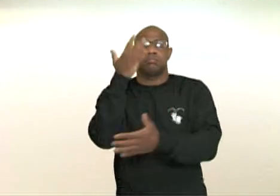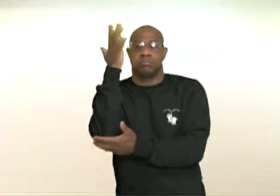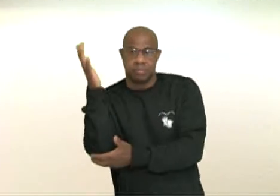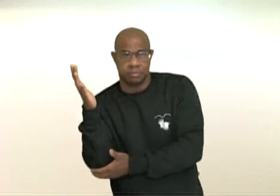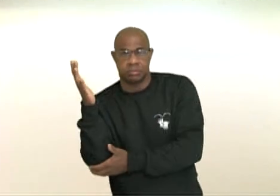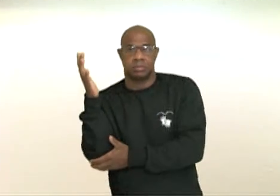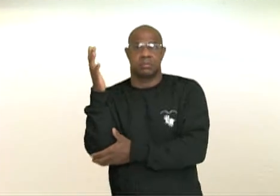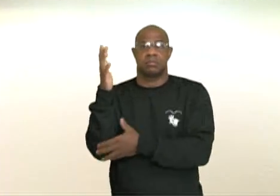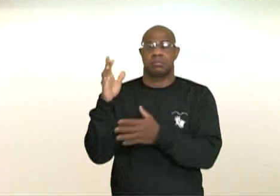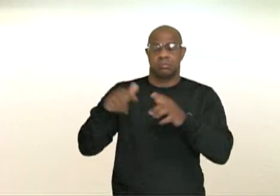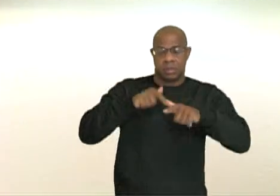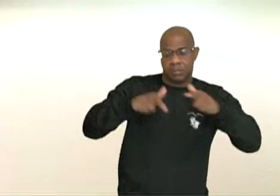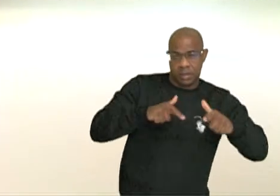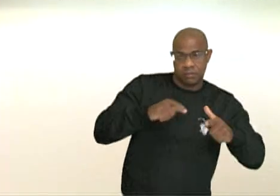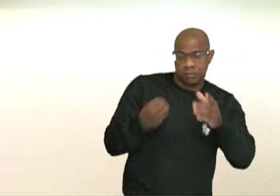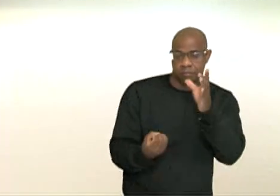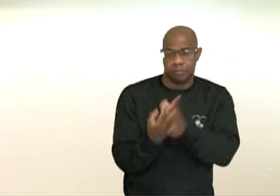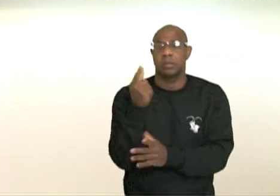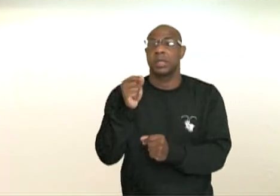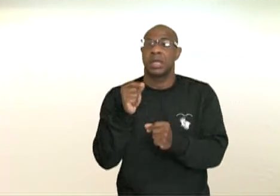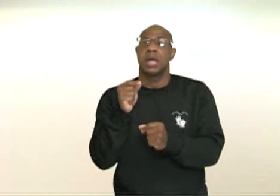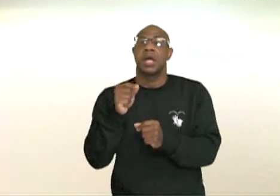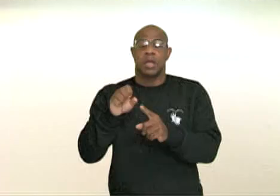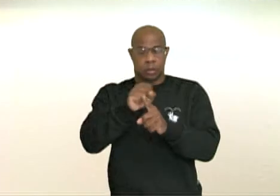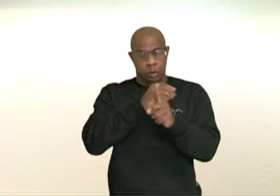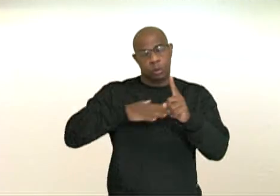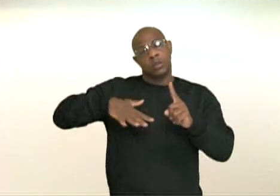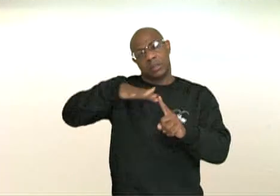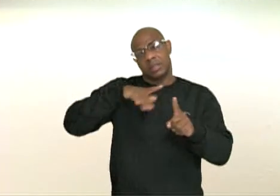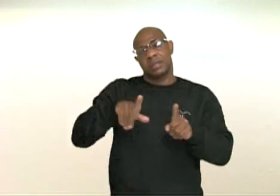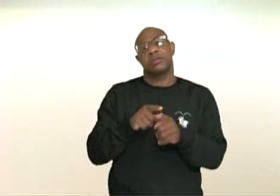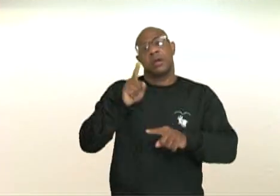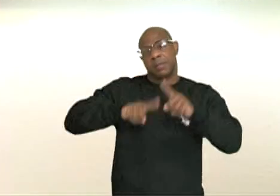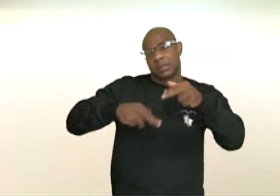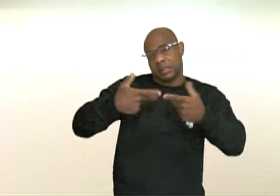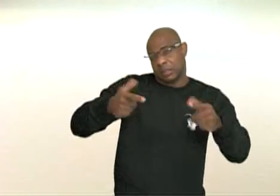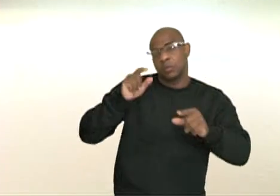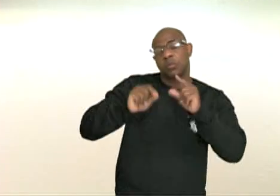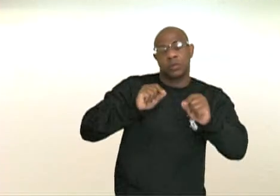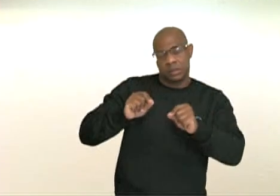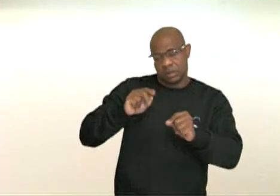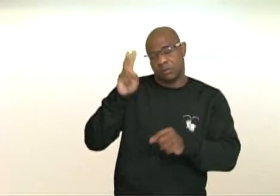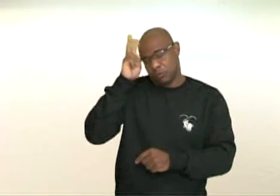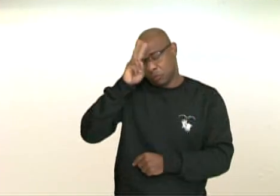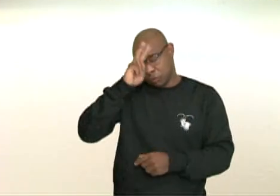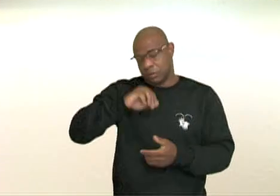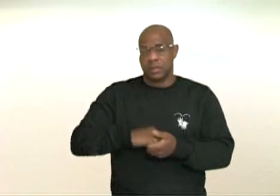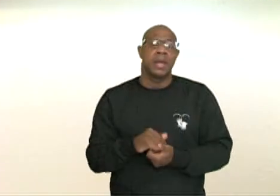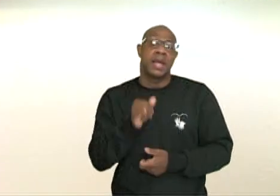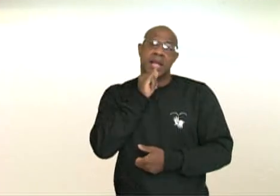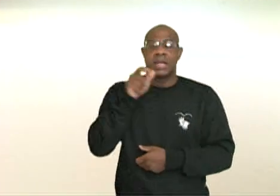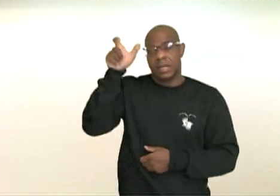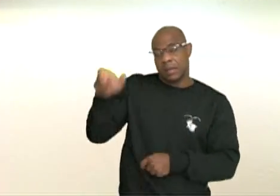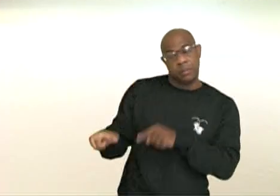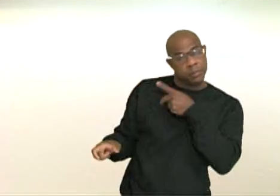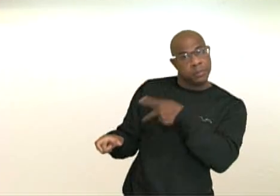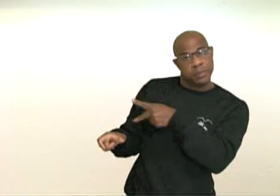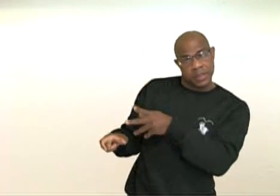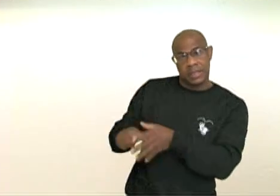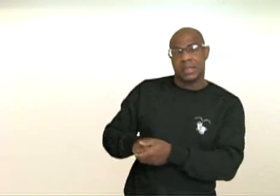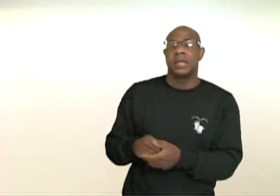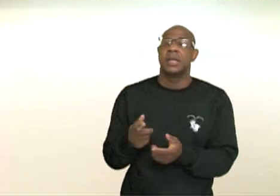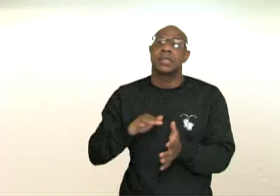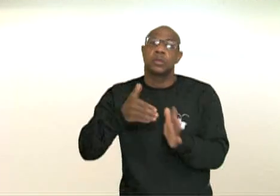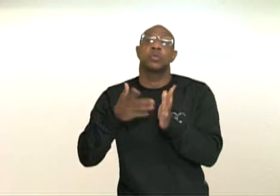o trabalho vai formar a sociedade. Isso seria o materialismo histórico dialético, um exemplo dele, né? Que tudo é